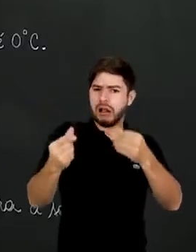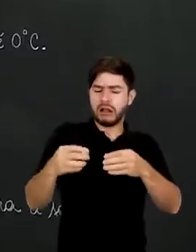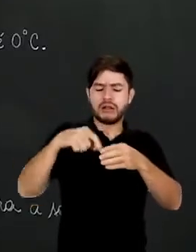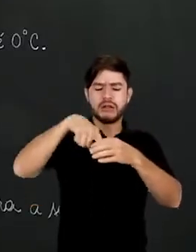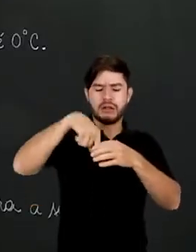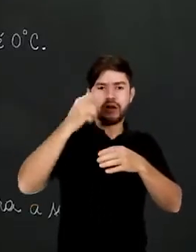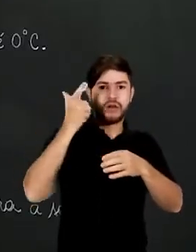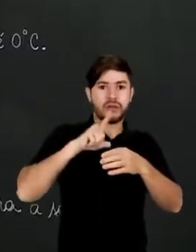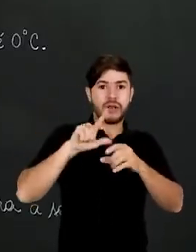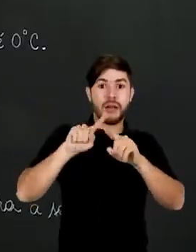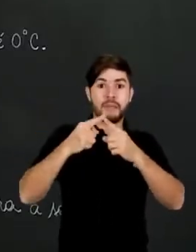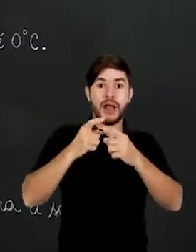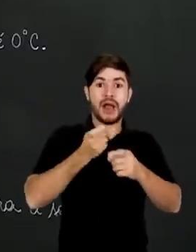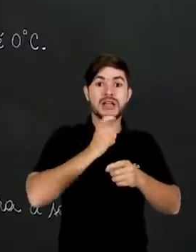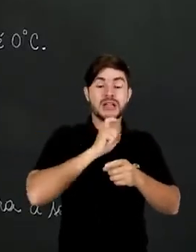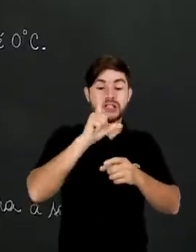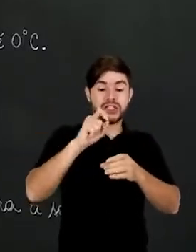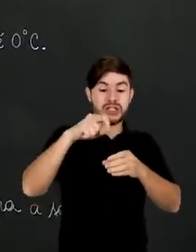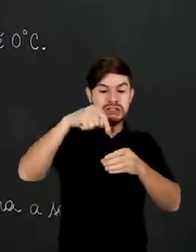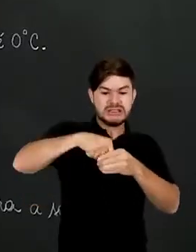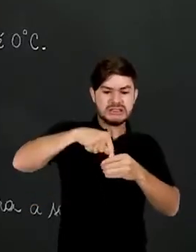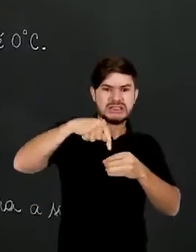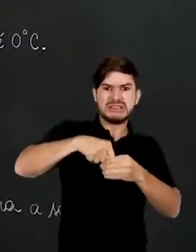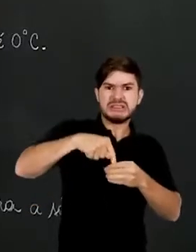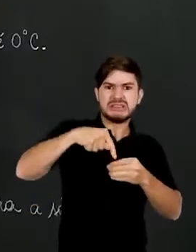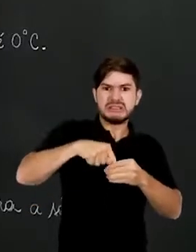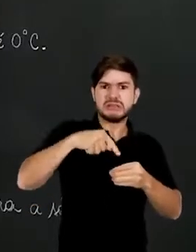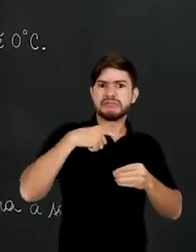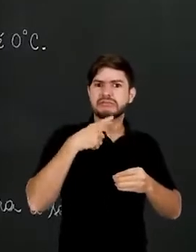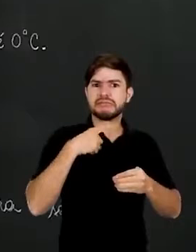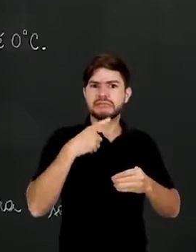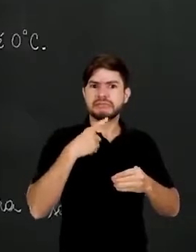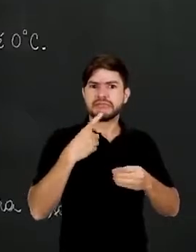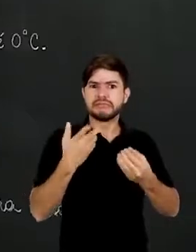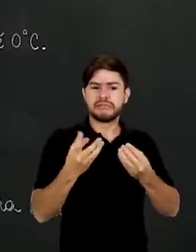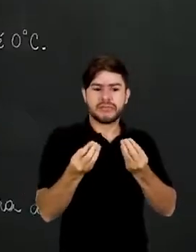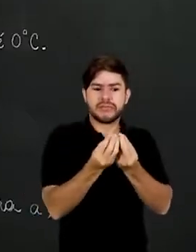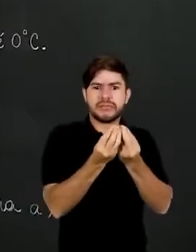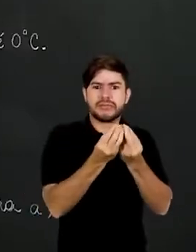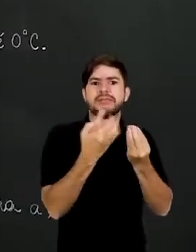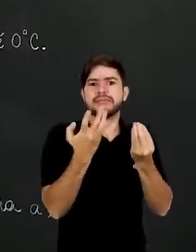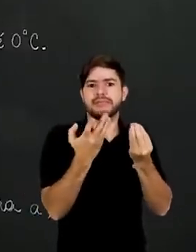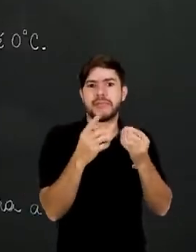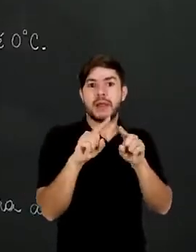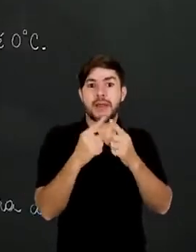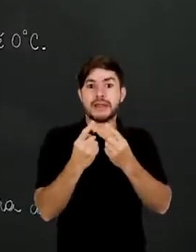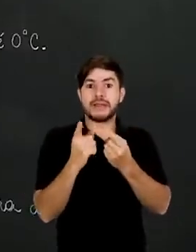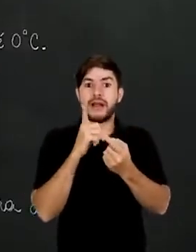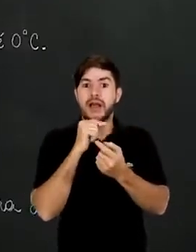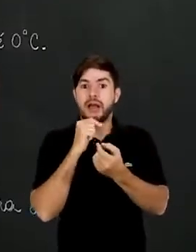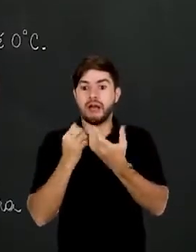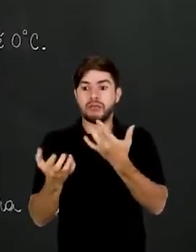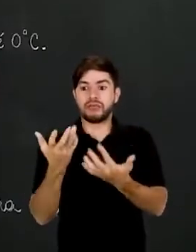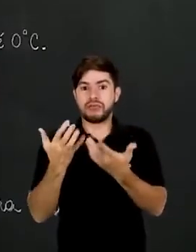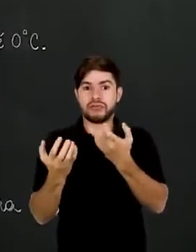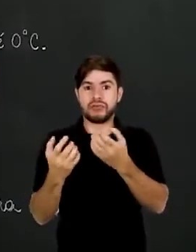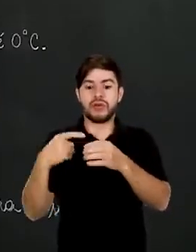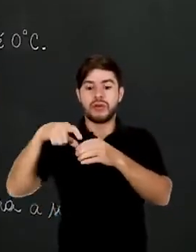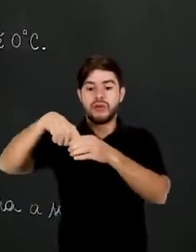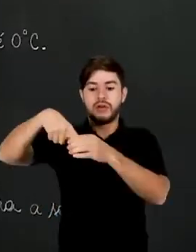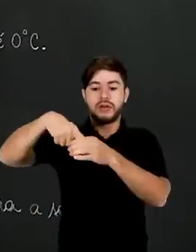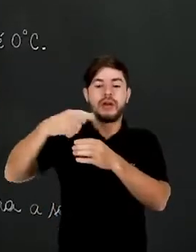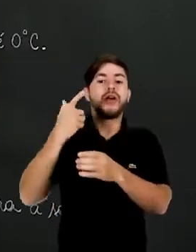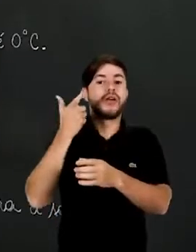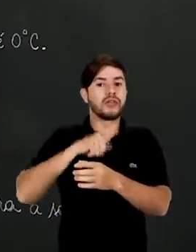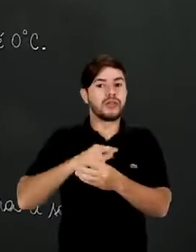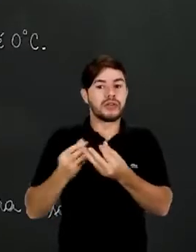vai? Não há espaço. As moléculas estão tão unidas que não há espaço. Agora aqui eu tenho espaço entre essas moléculas e elas estão se movimentando.